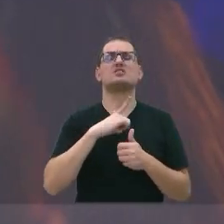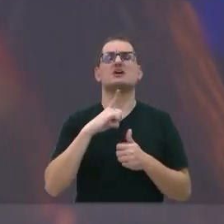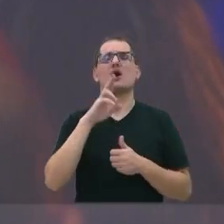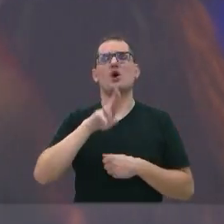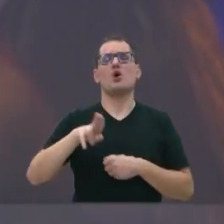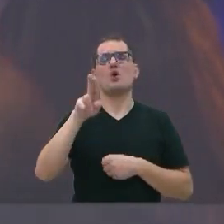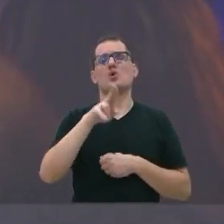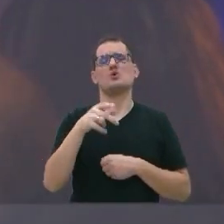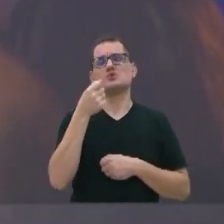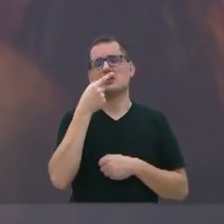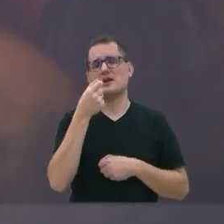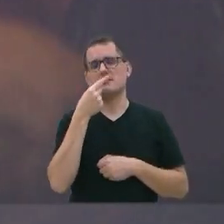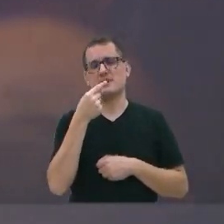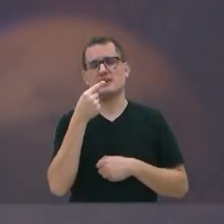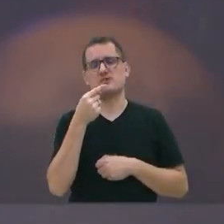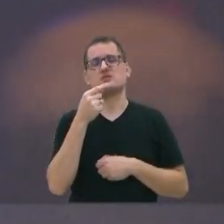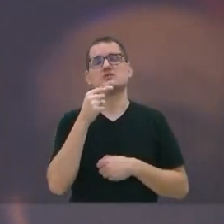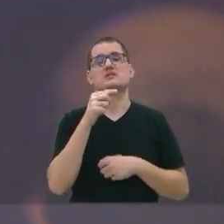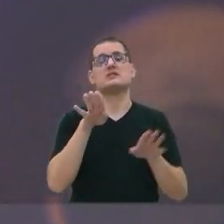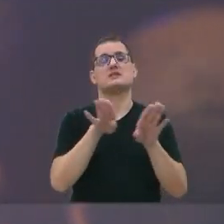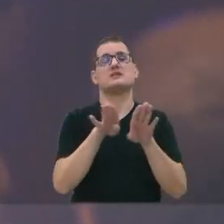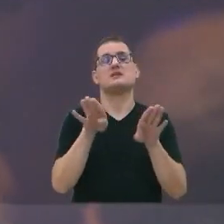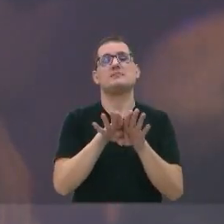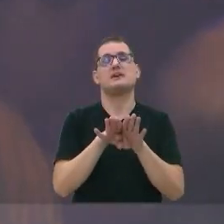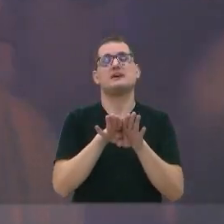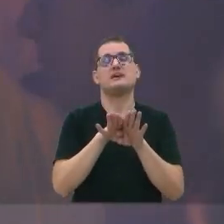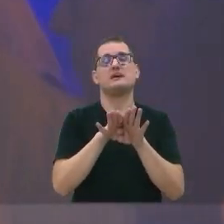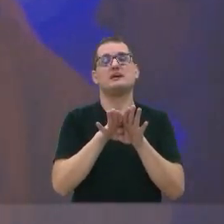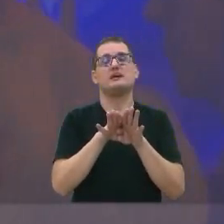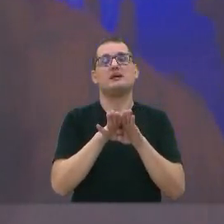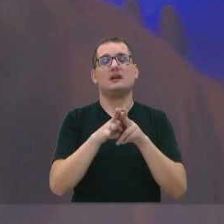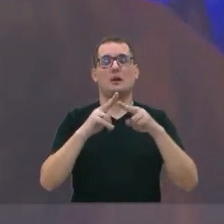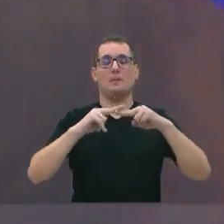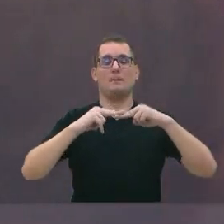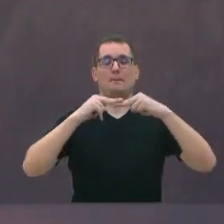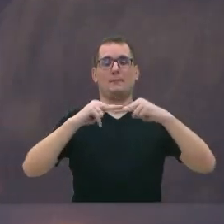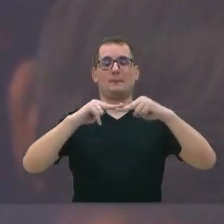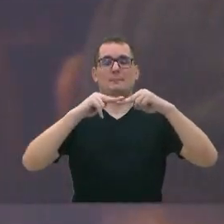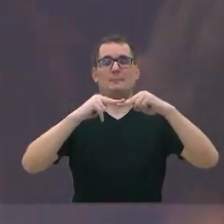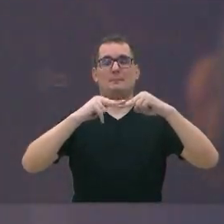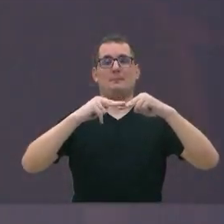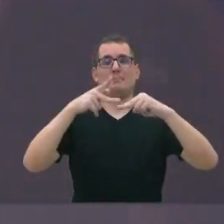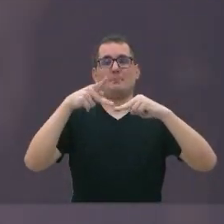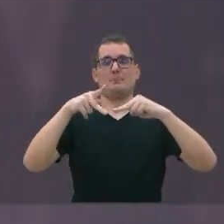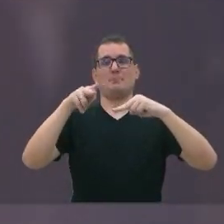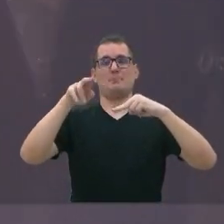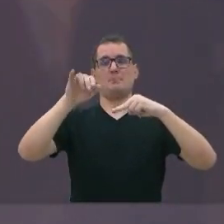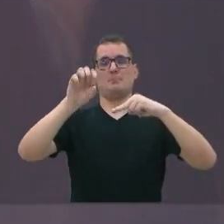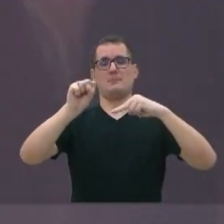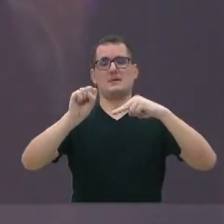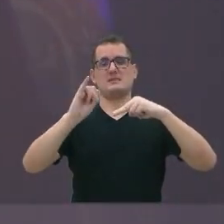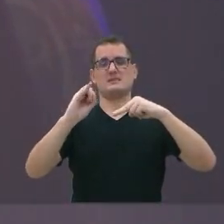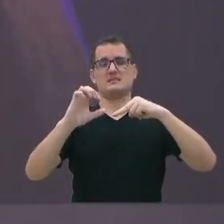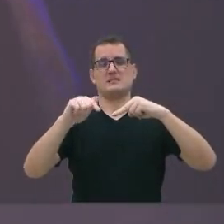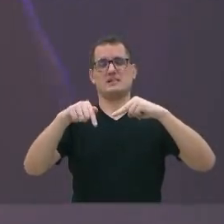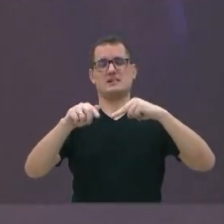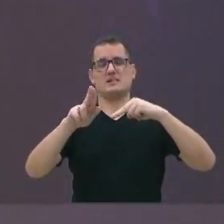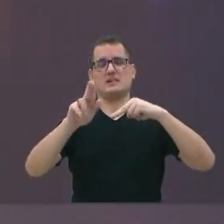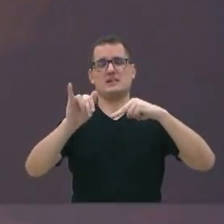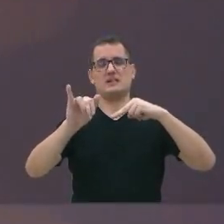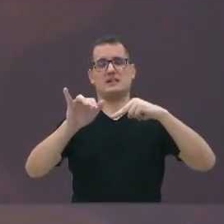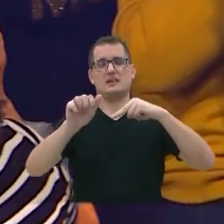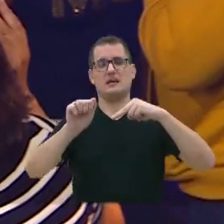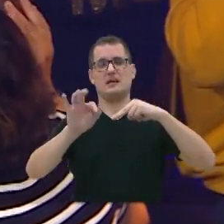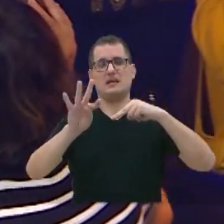no psiquiatra, mas você largou e deixou seus remédios por conta. A palavra que me vem